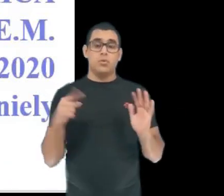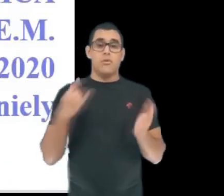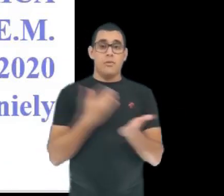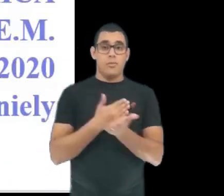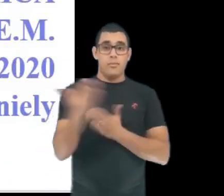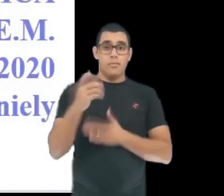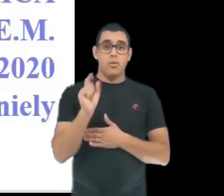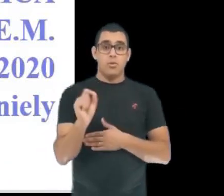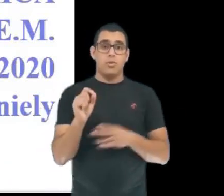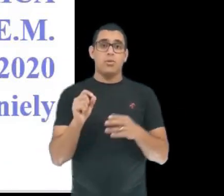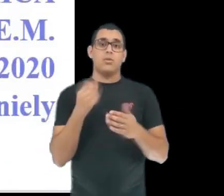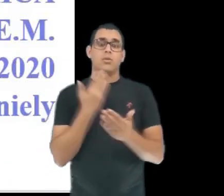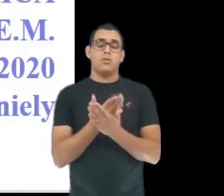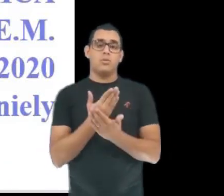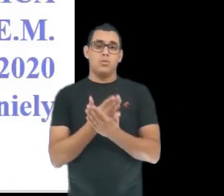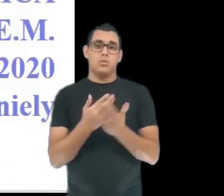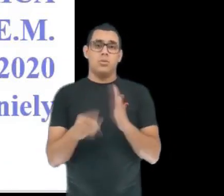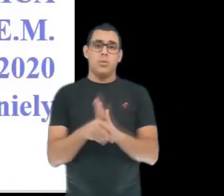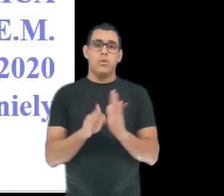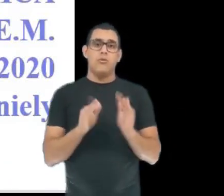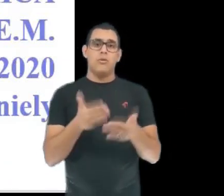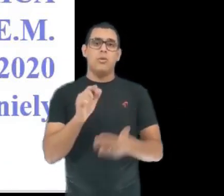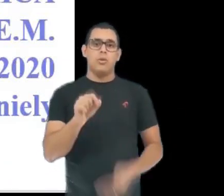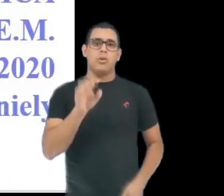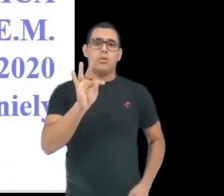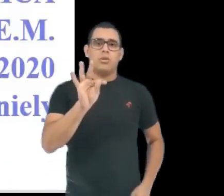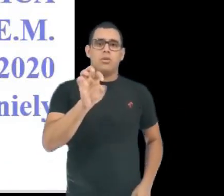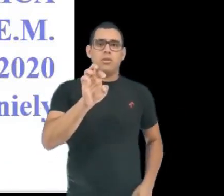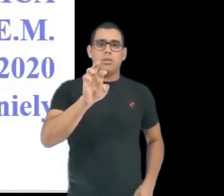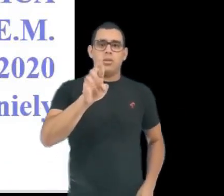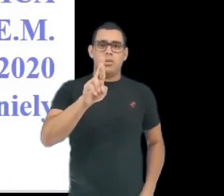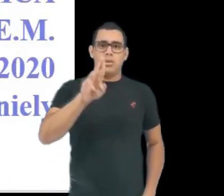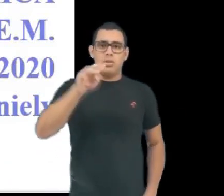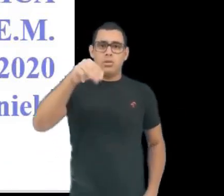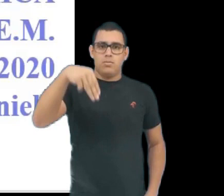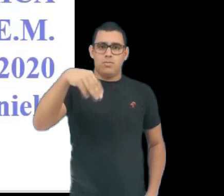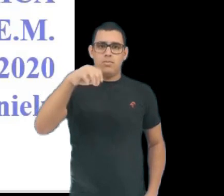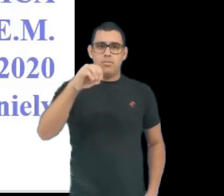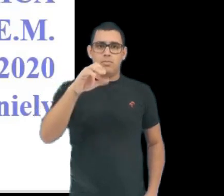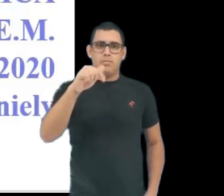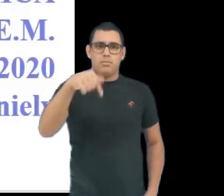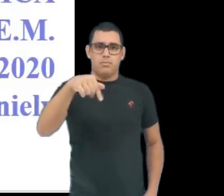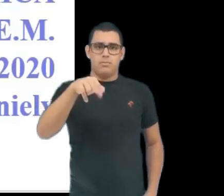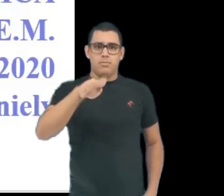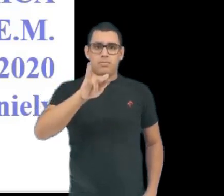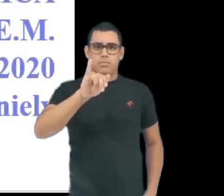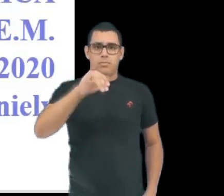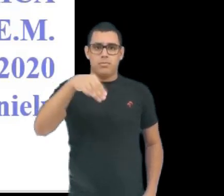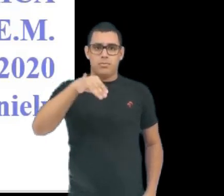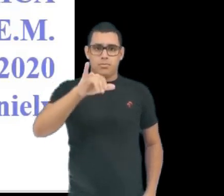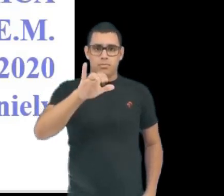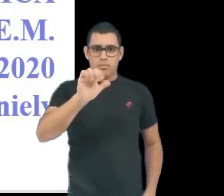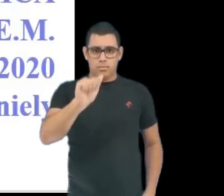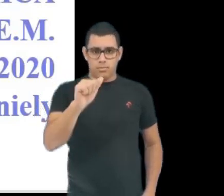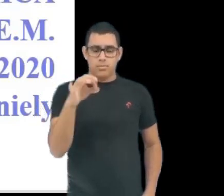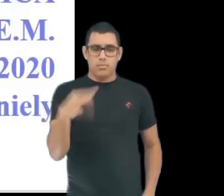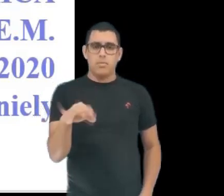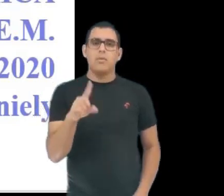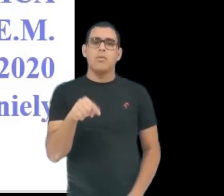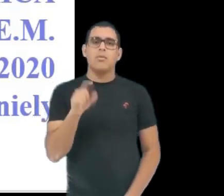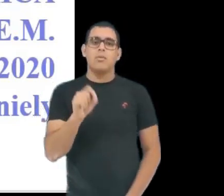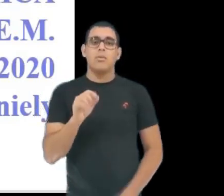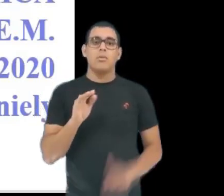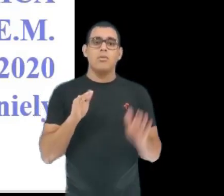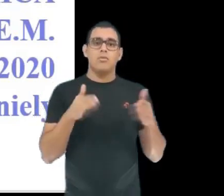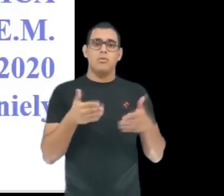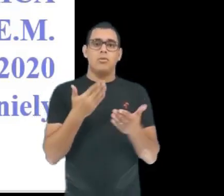pessoal, a gente vai dar início à aula de termoquímica, certo? Esse slide eu fiz dia 11/6, mas